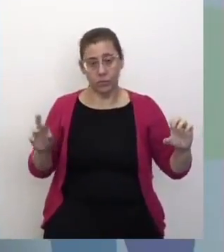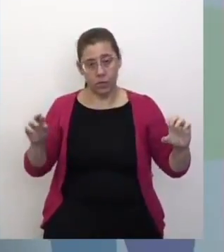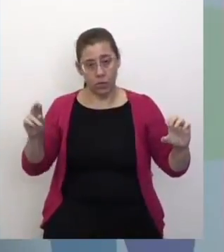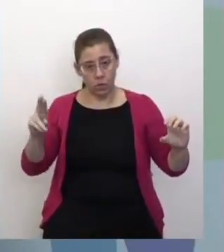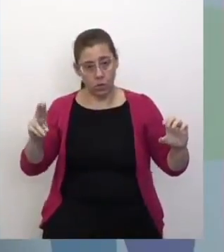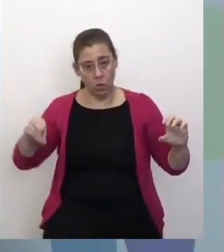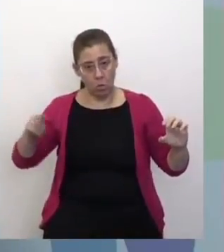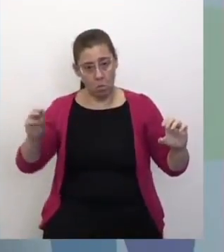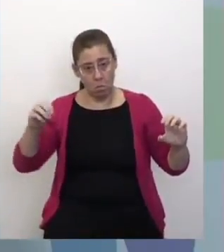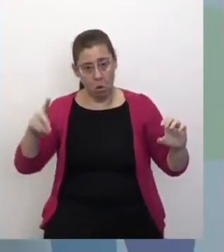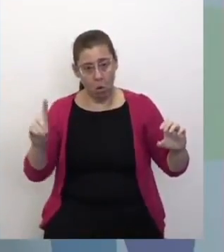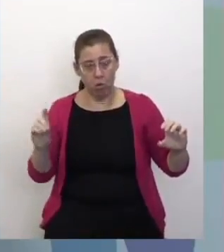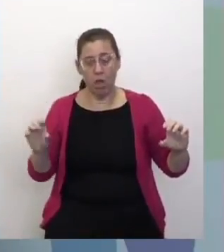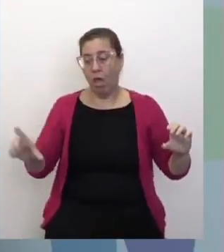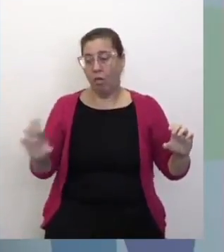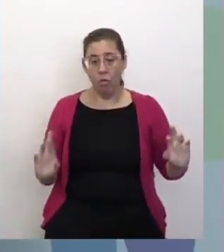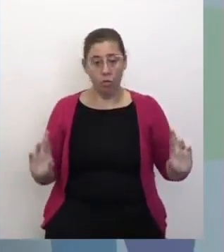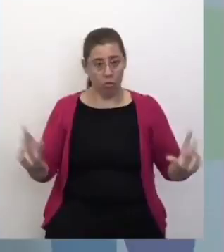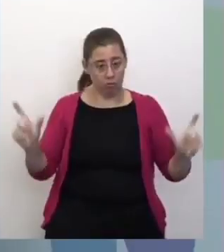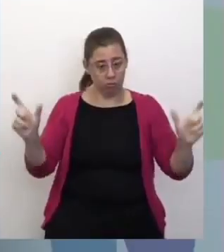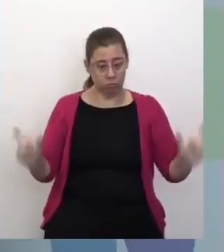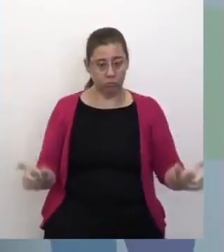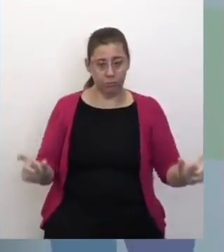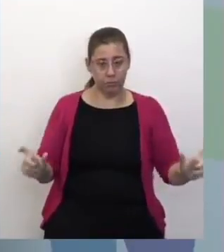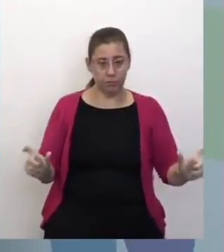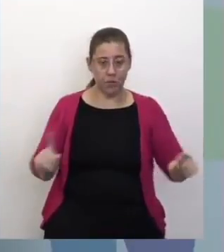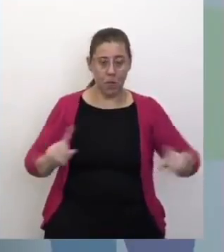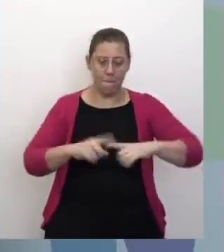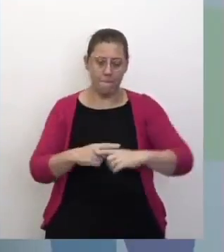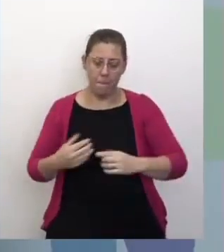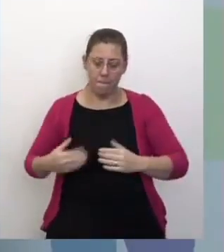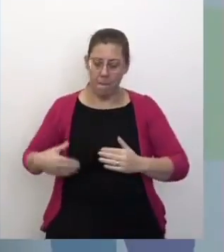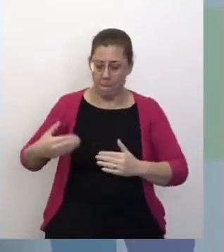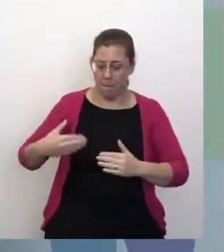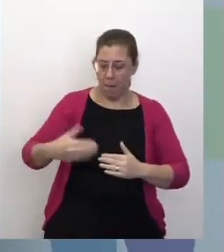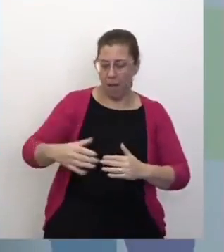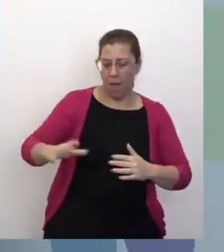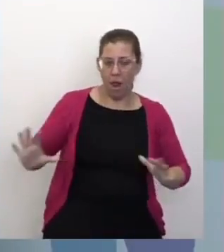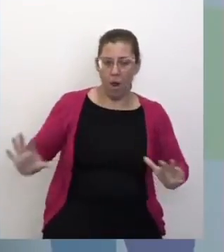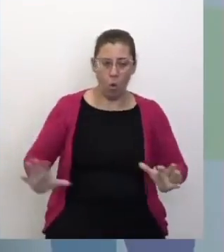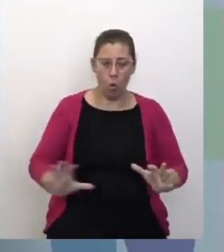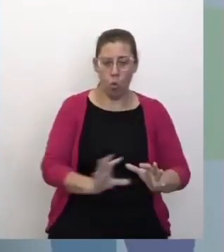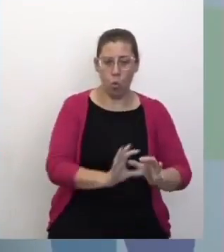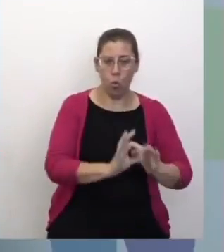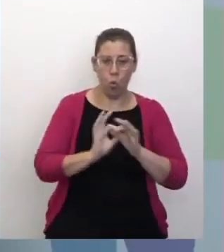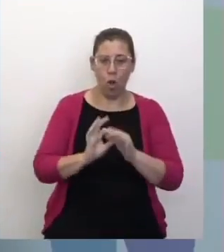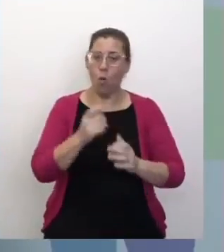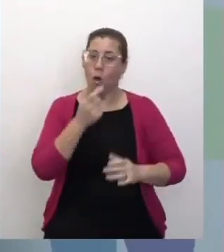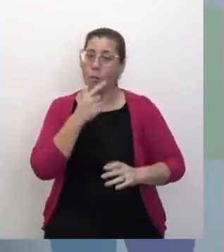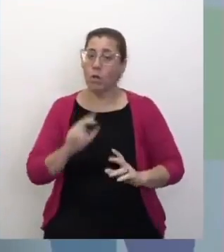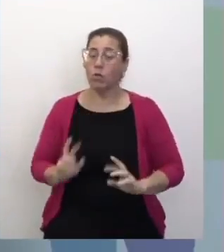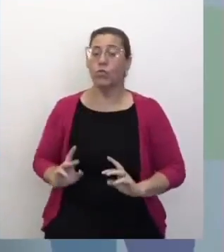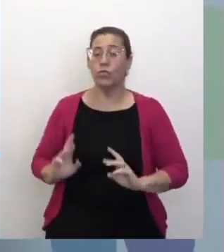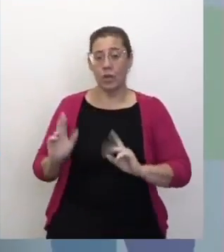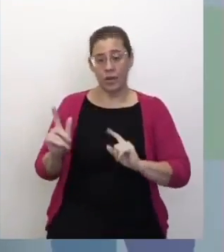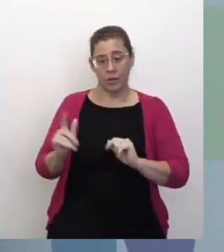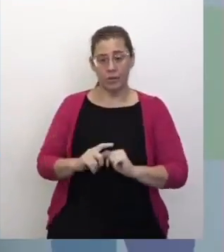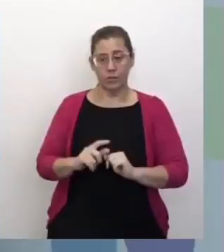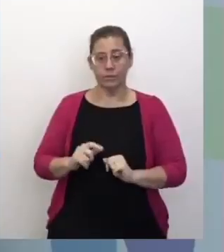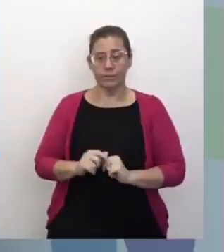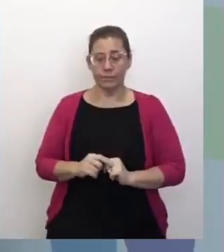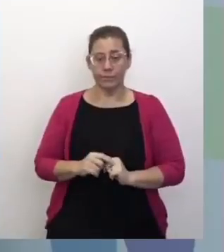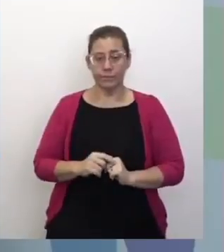XX, as concepções começam a se entrelaçar, a se modificar, o homem fica bem mais diferente. Diferentemente do que nós